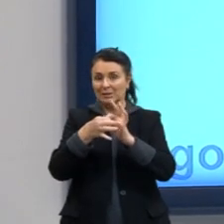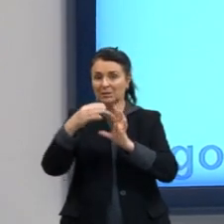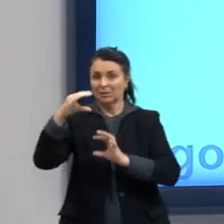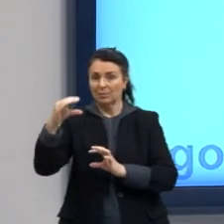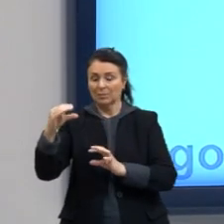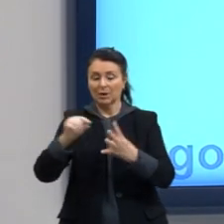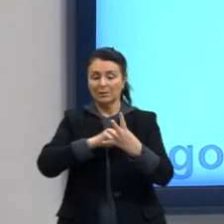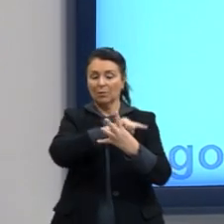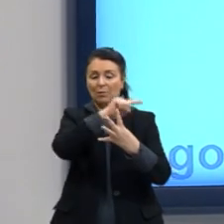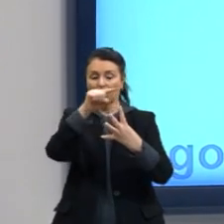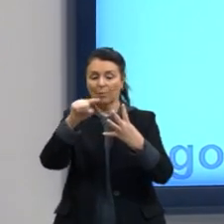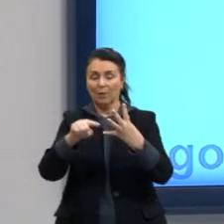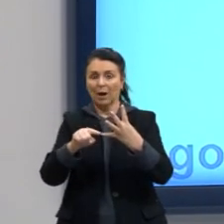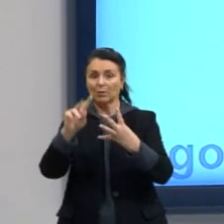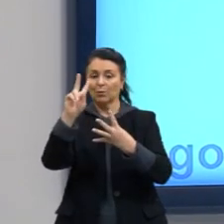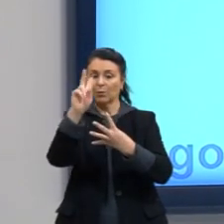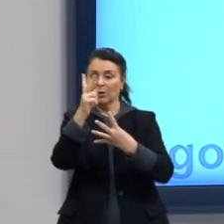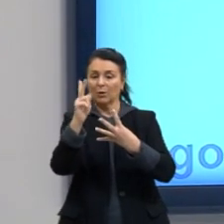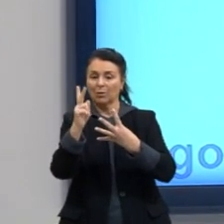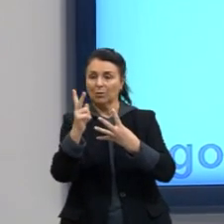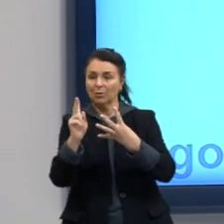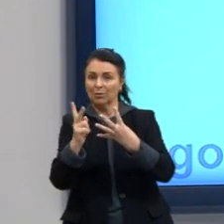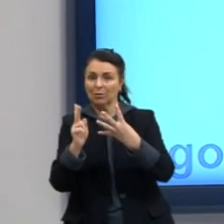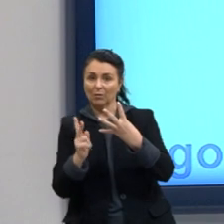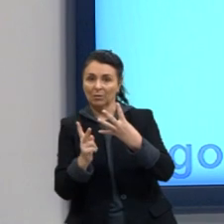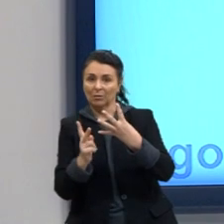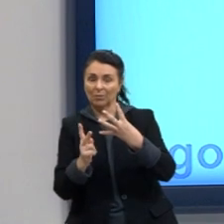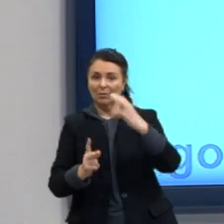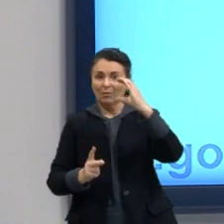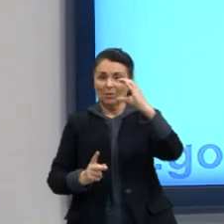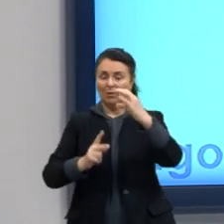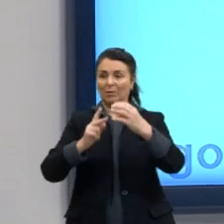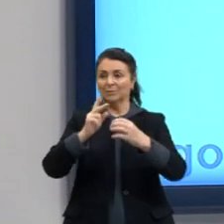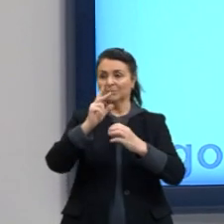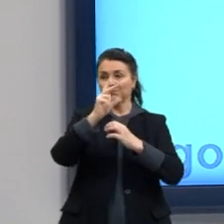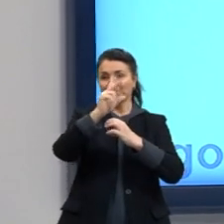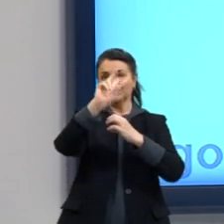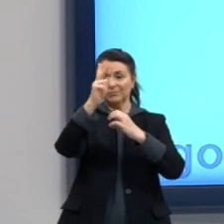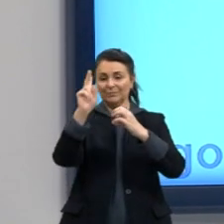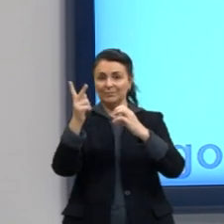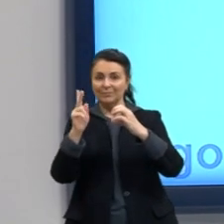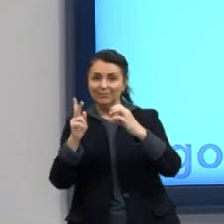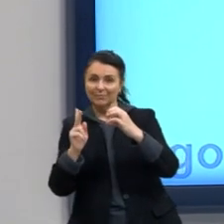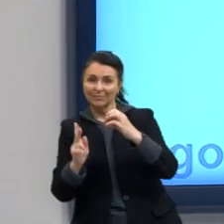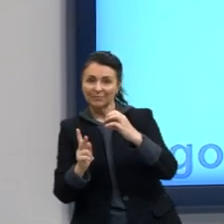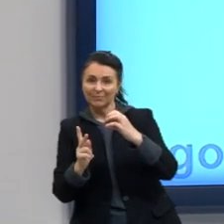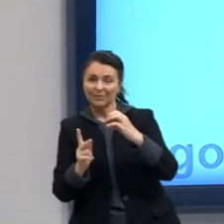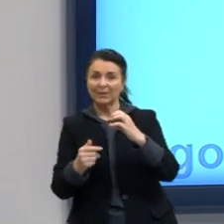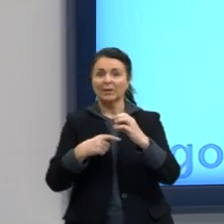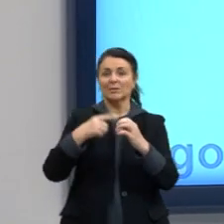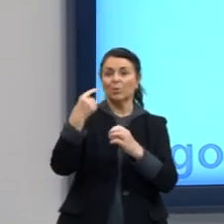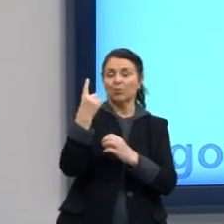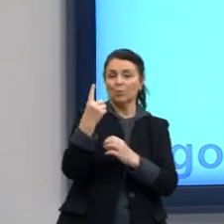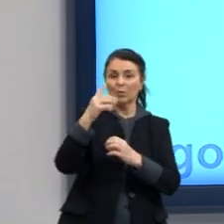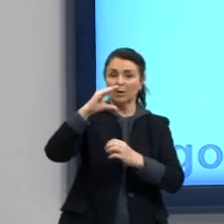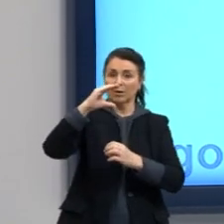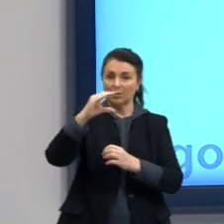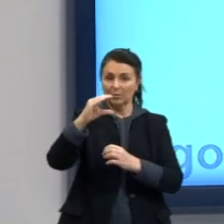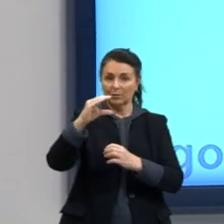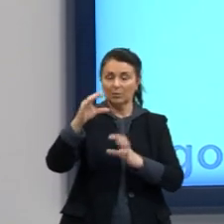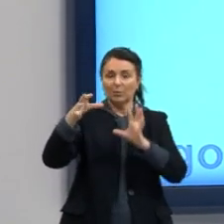quatro hidrogênios compartilhando Então os elétrons lá que eu vou ter um para o meu hidrogênio e um do carbono